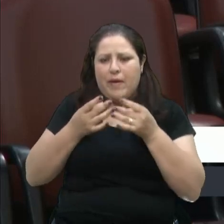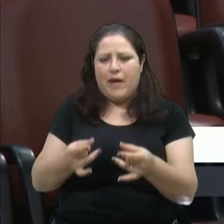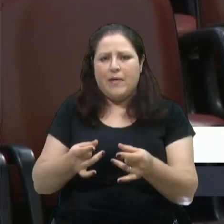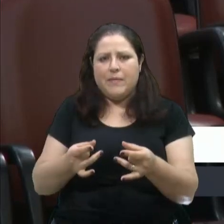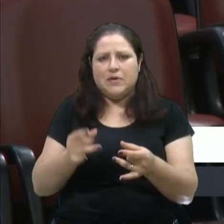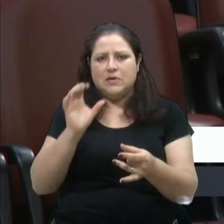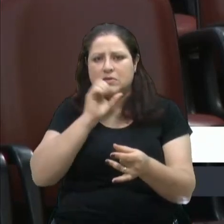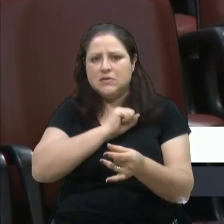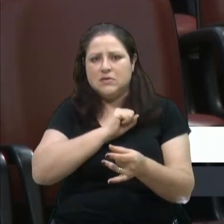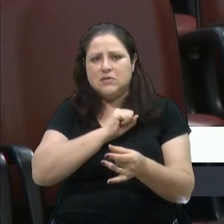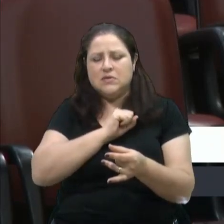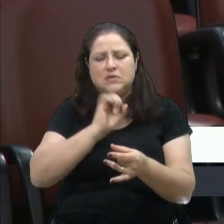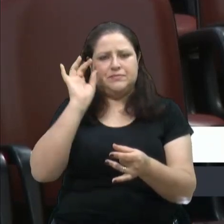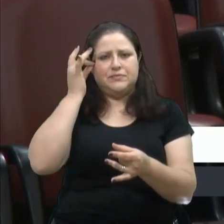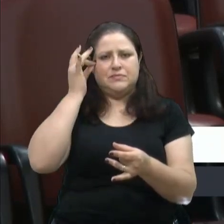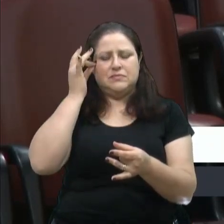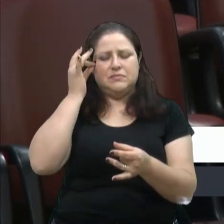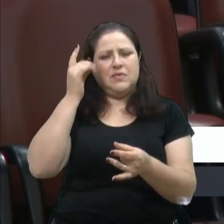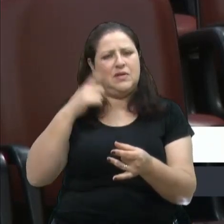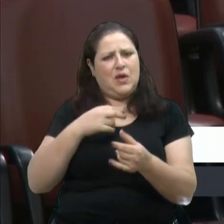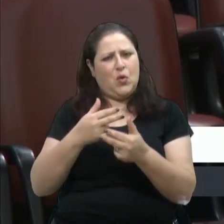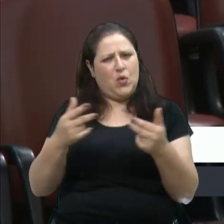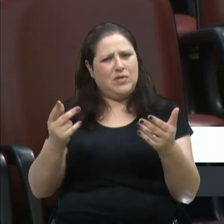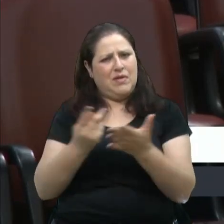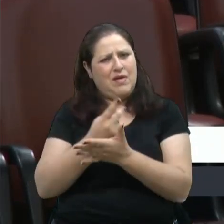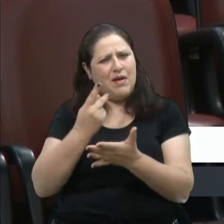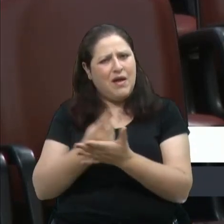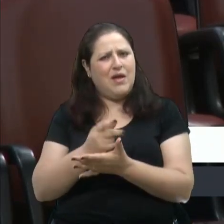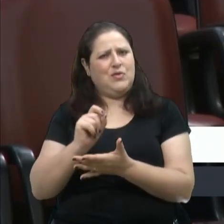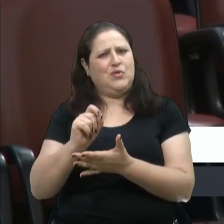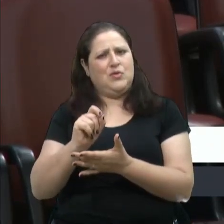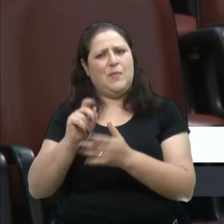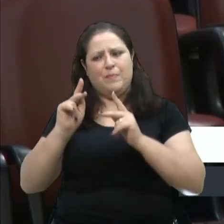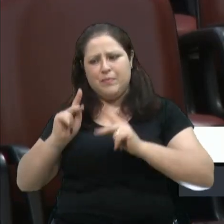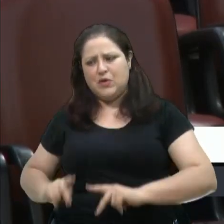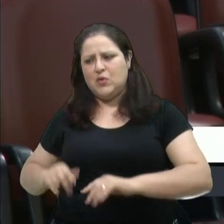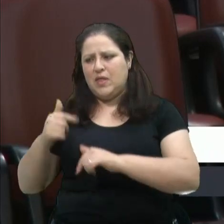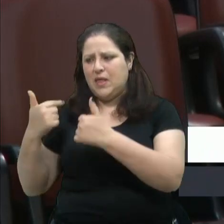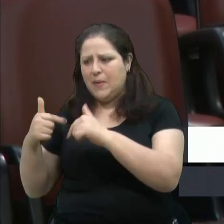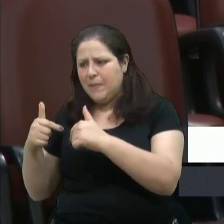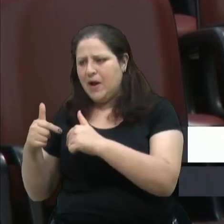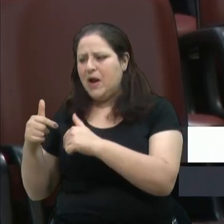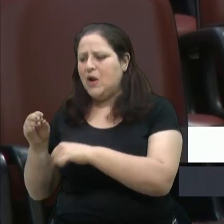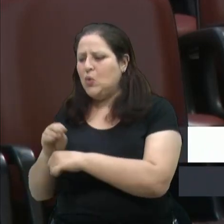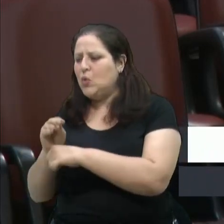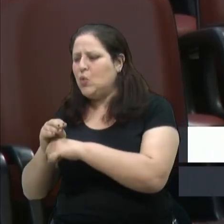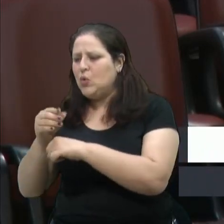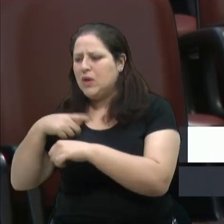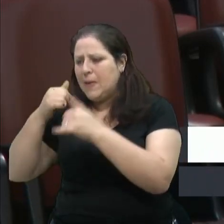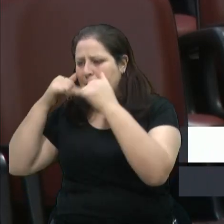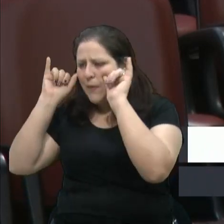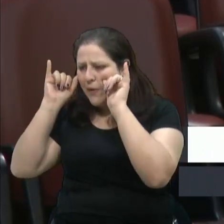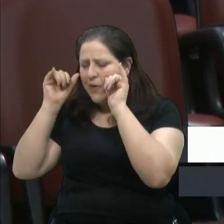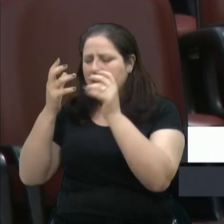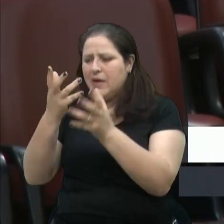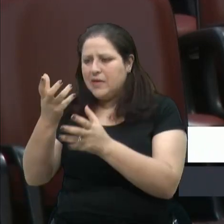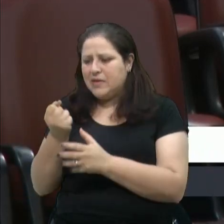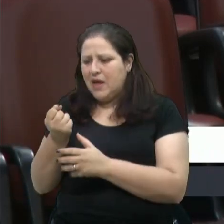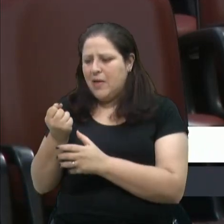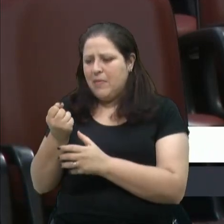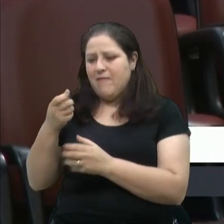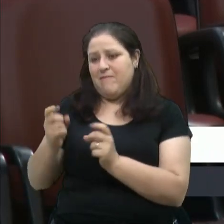aqui na agropecuária dos pecuarista que cria esses boi que estão ganhando menos uma parte Tão ganhando menos